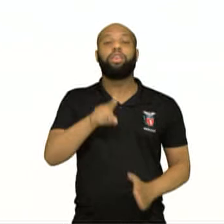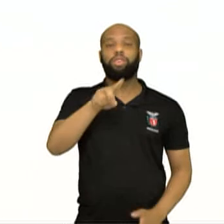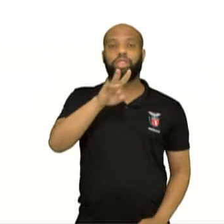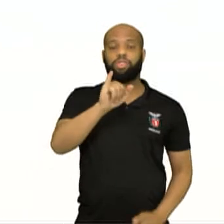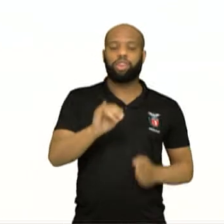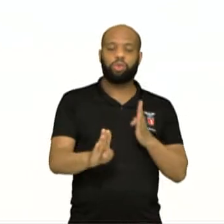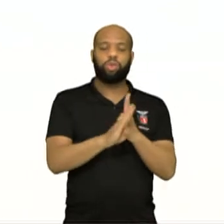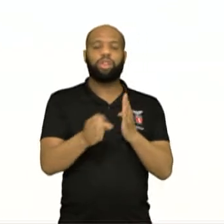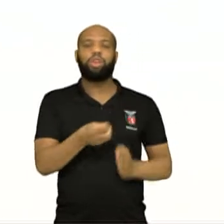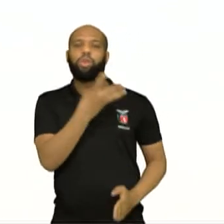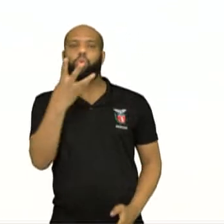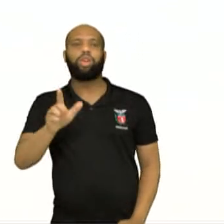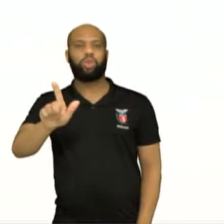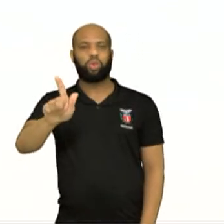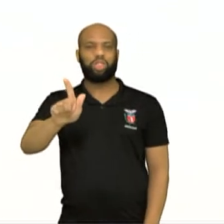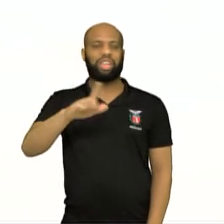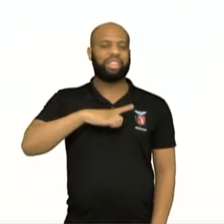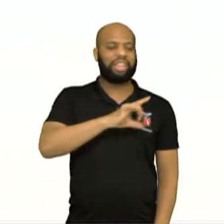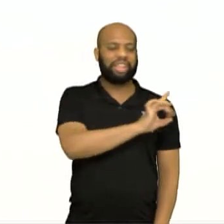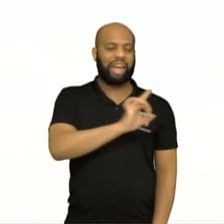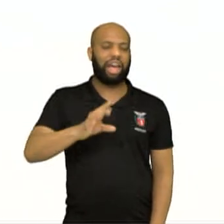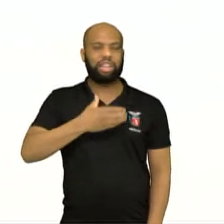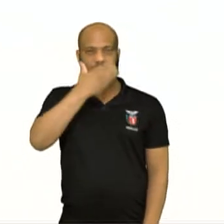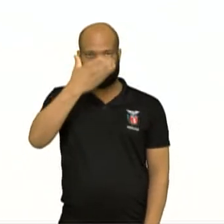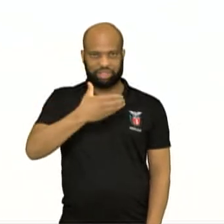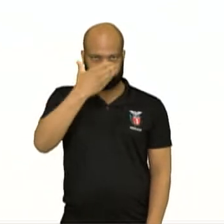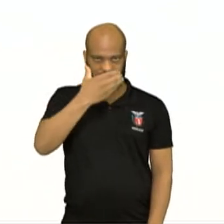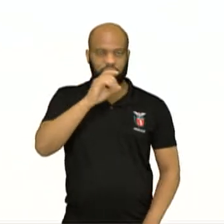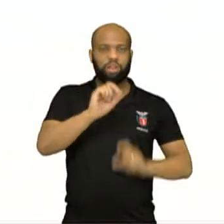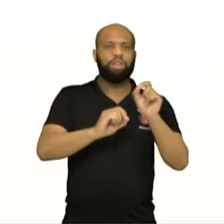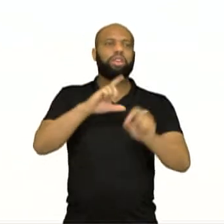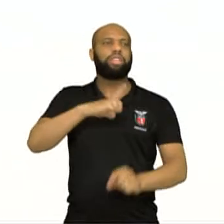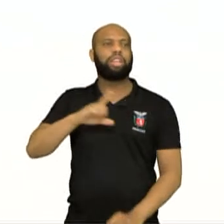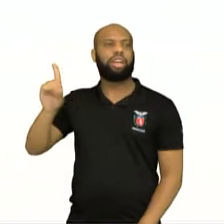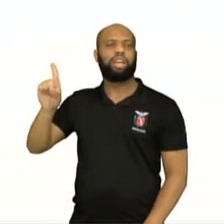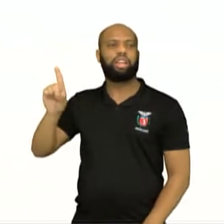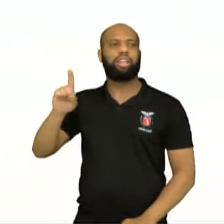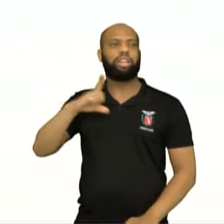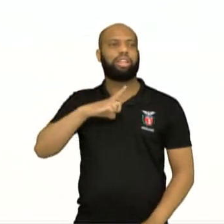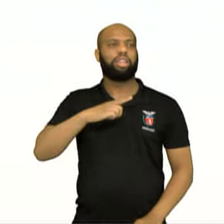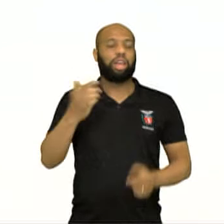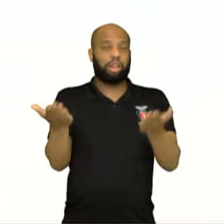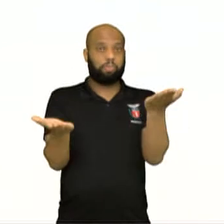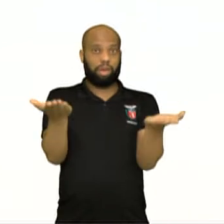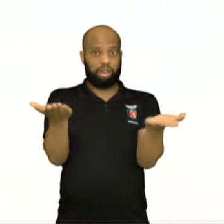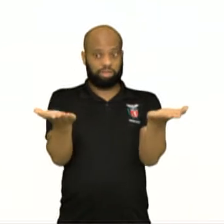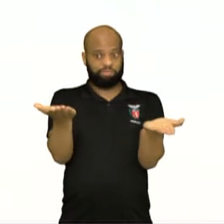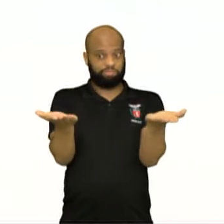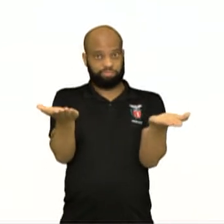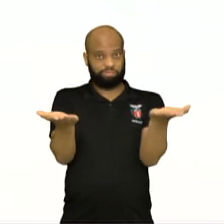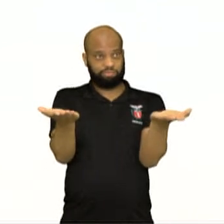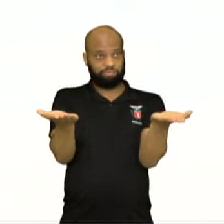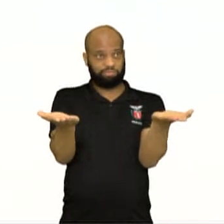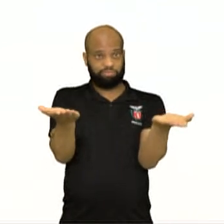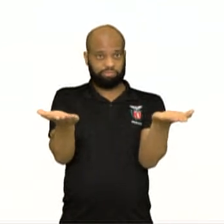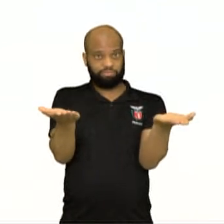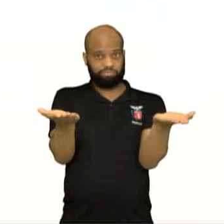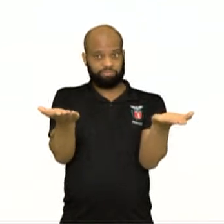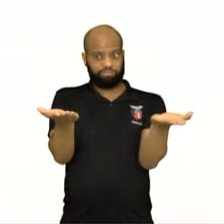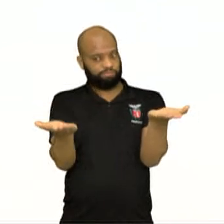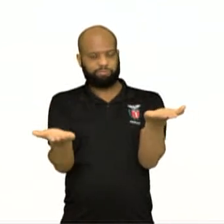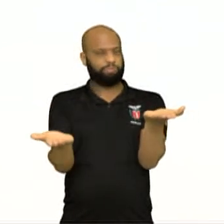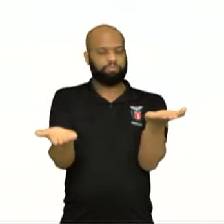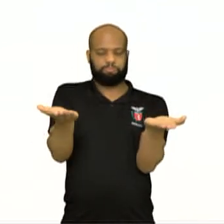Determine quantos gramas tem cada maçã. O que está mostrando nesse nosso desenho aqui? Uma balança equilibrada, então os pratos estão no mesmo